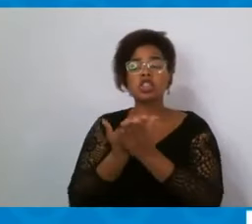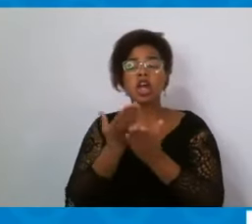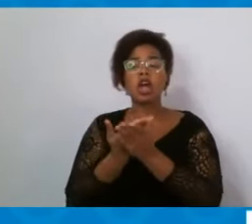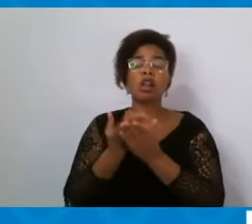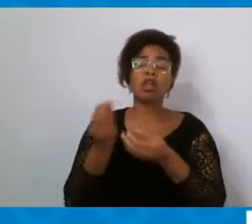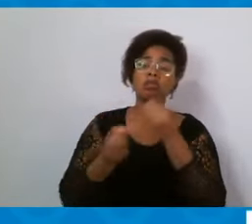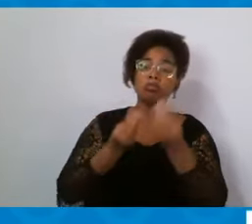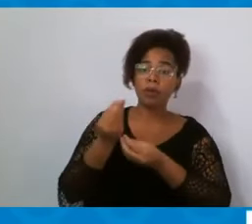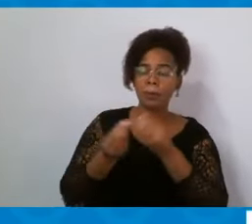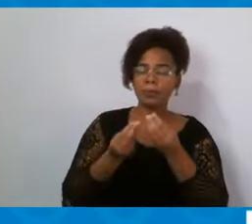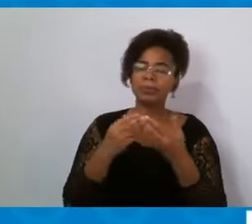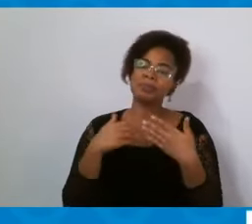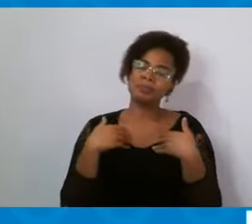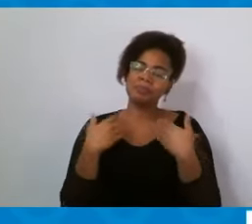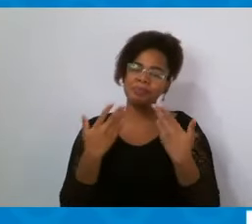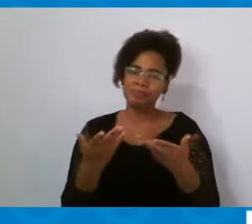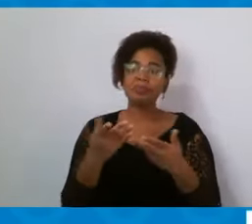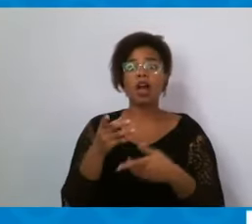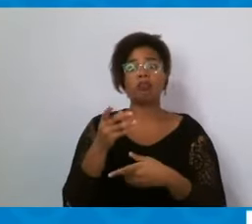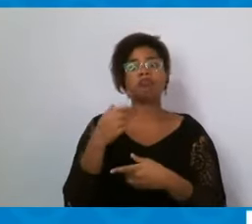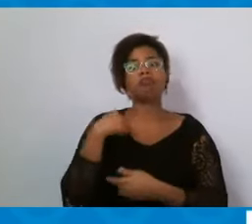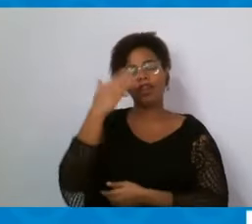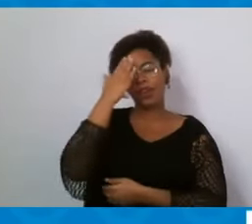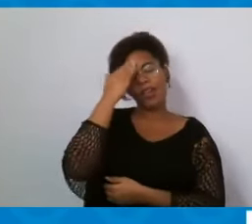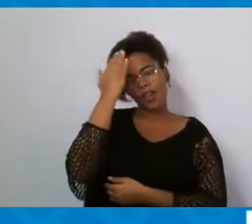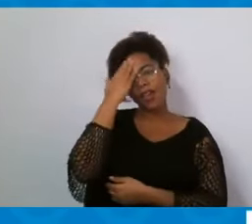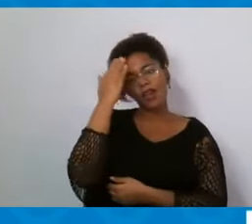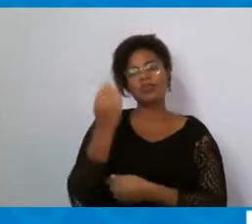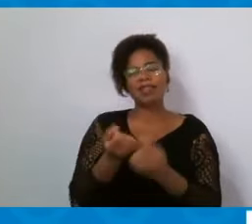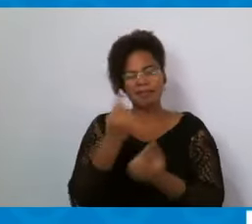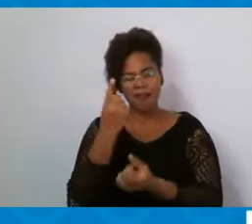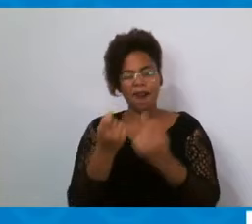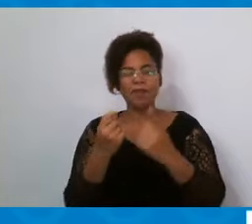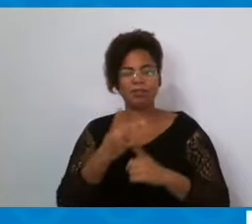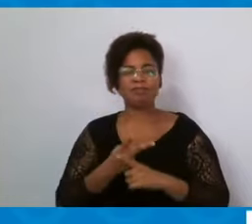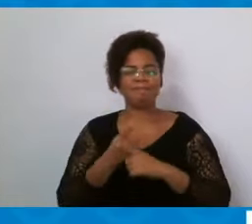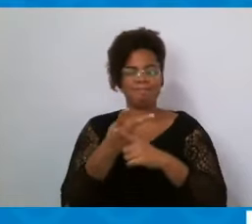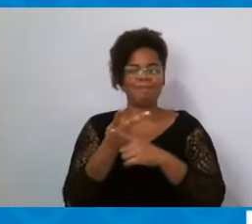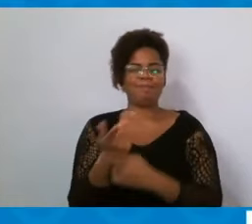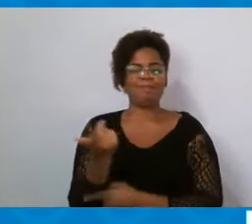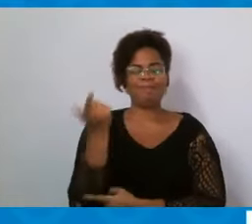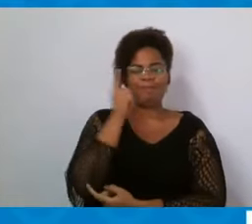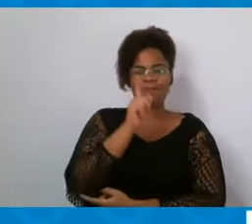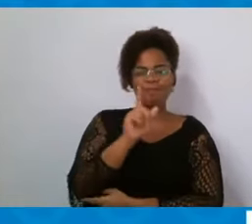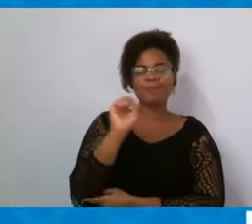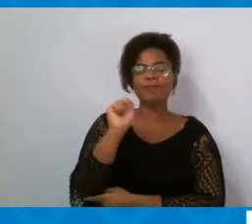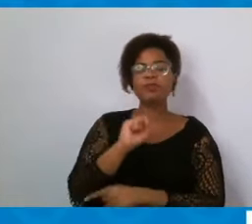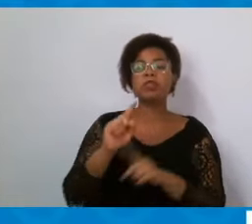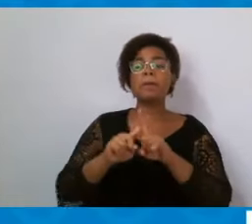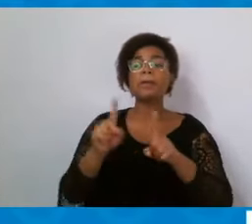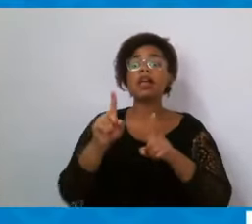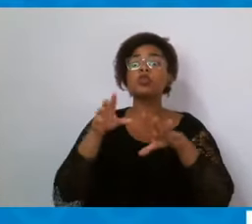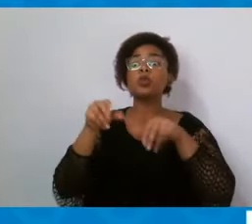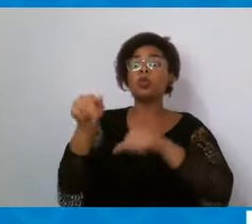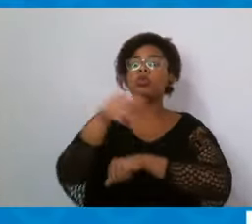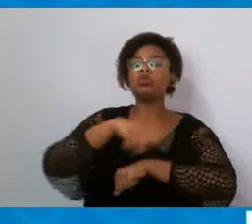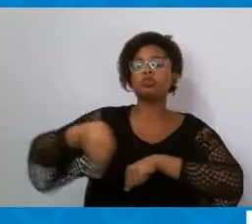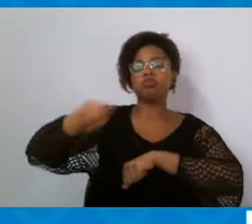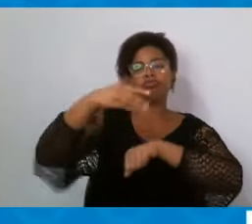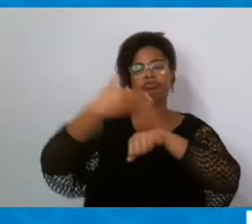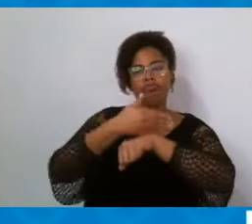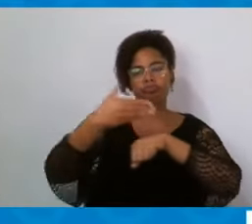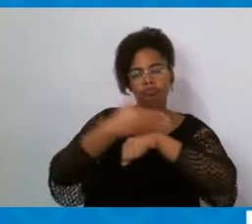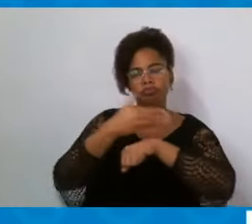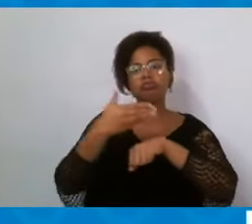estão previamente de parabéns, mas todo mundo que participar, com certeza, estará dentro de um processo que